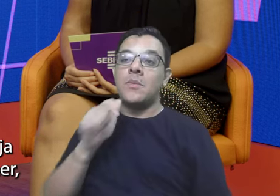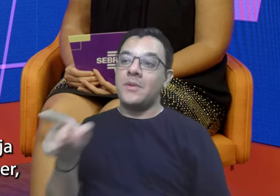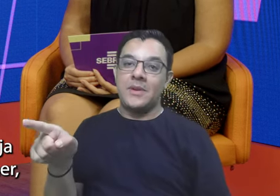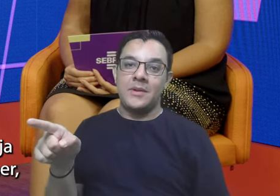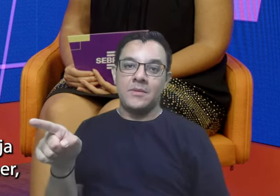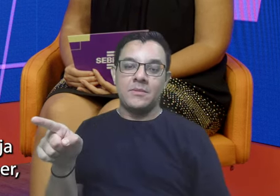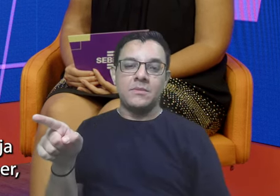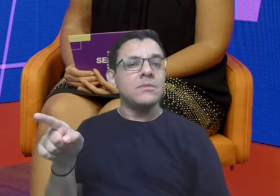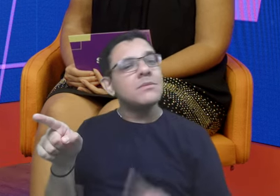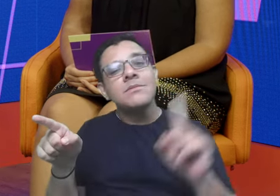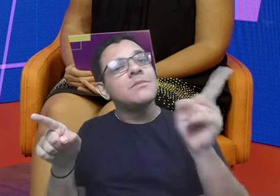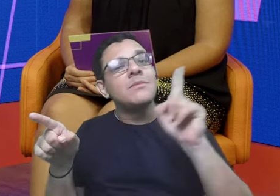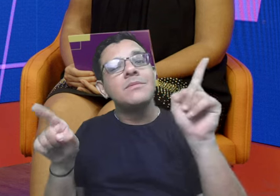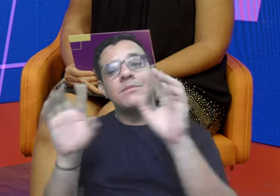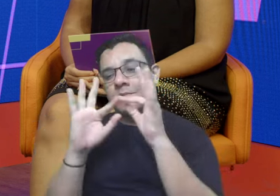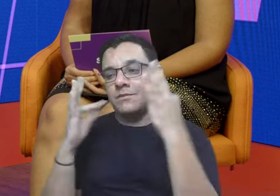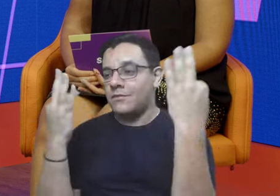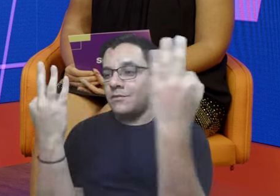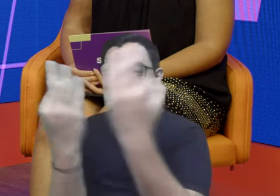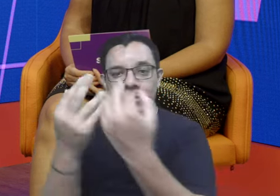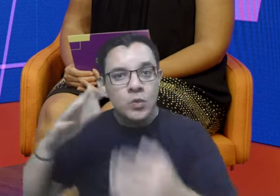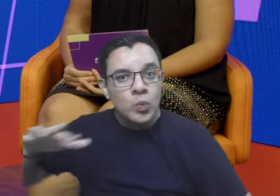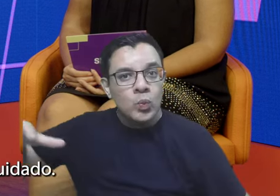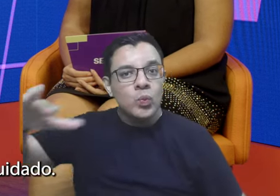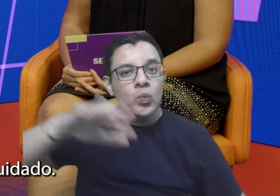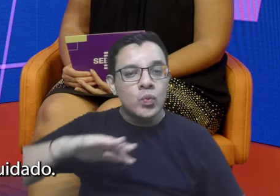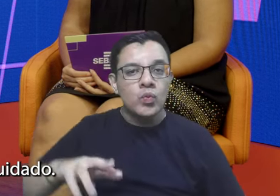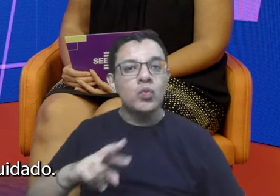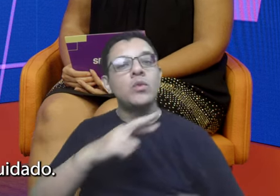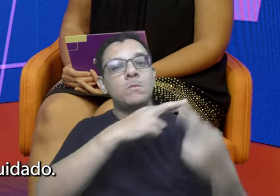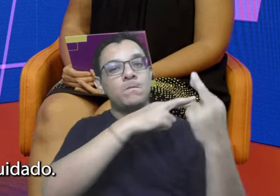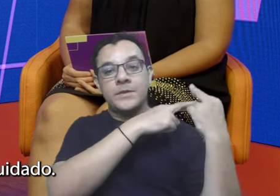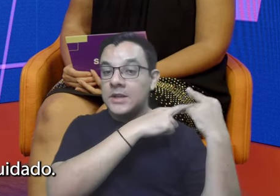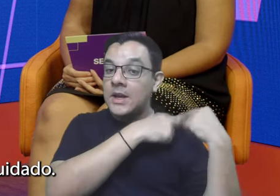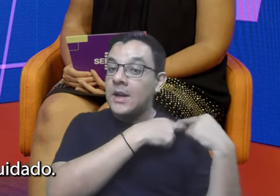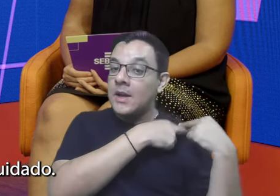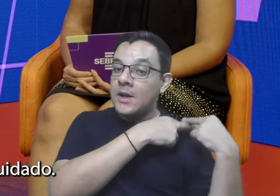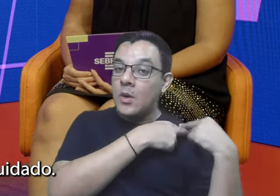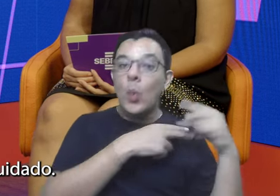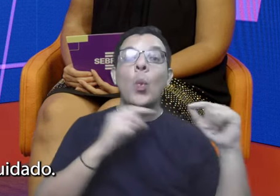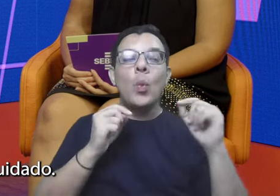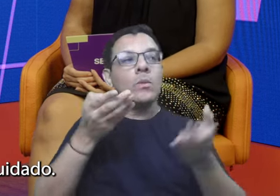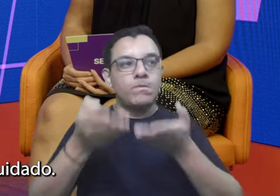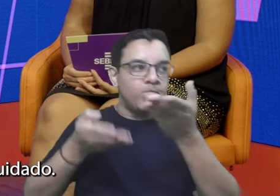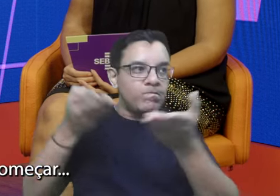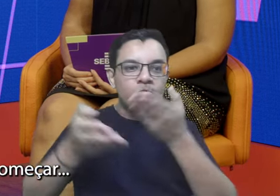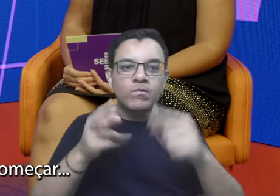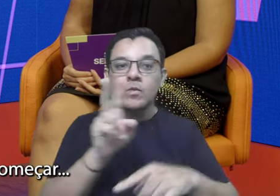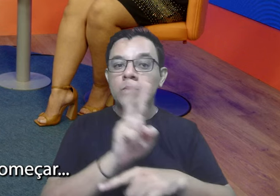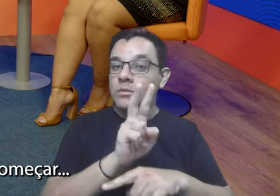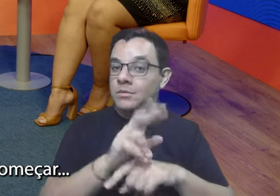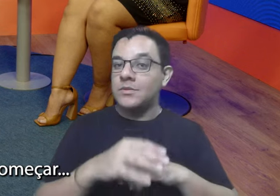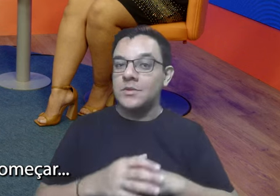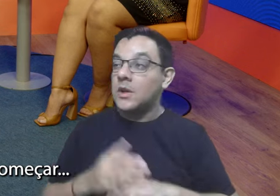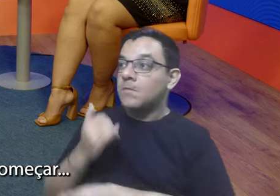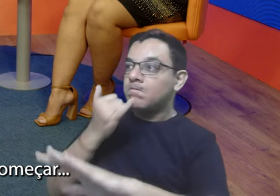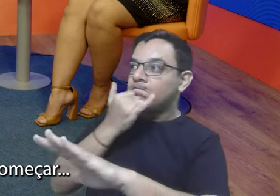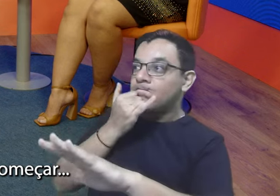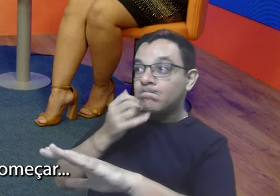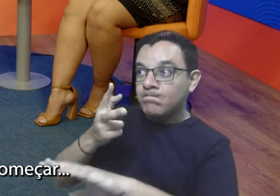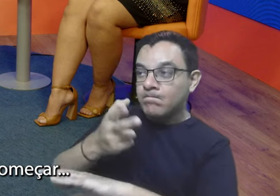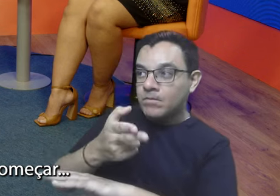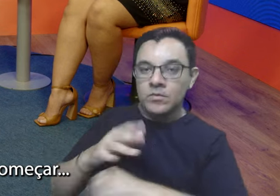mulher né e sim de toda a família tem que ser responsável pelo pelo cuidado e a gente já tem que desculpa